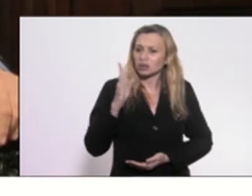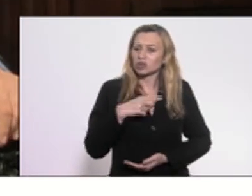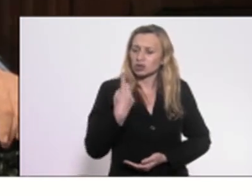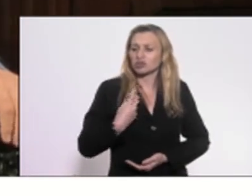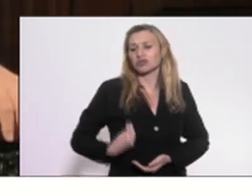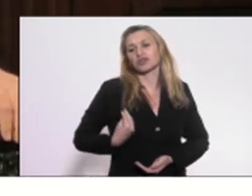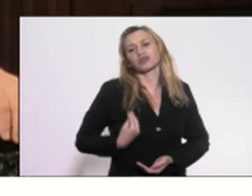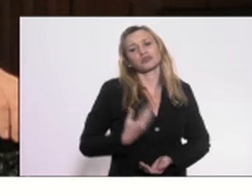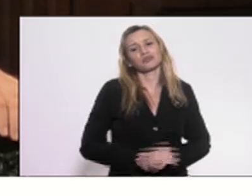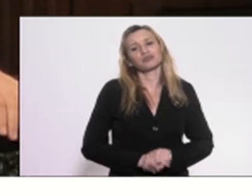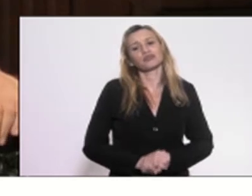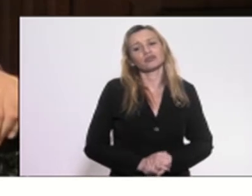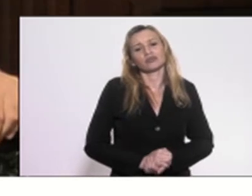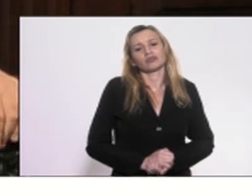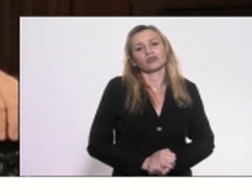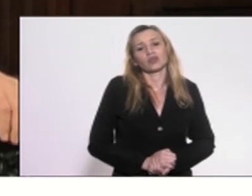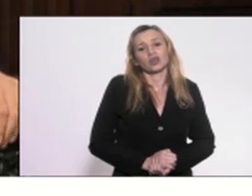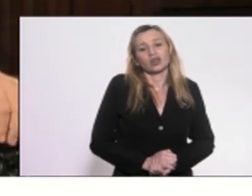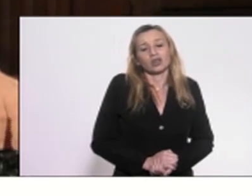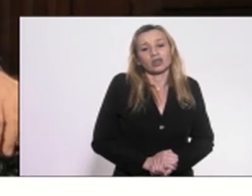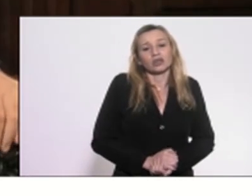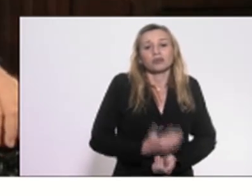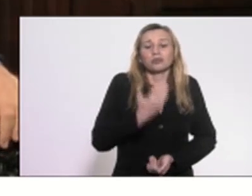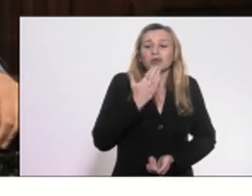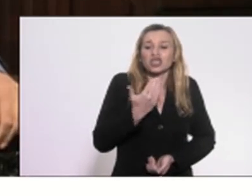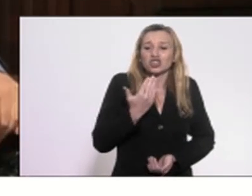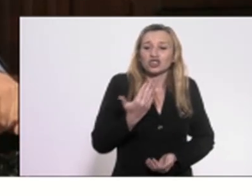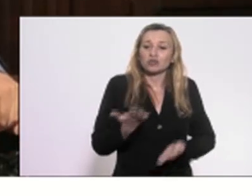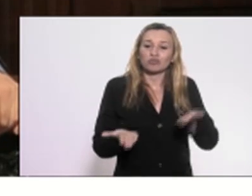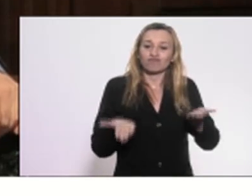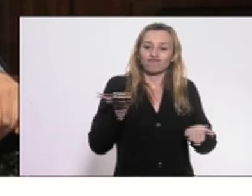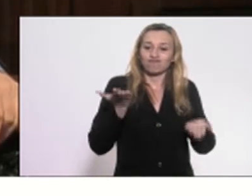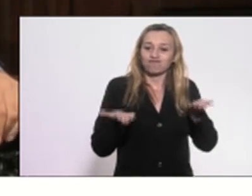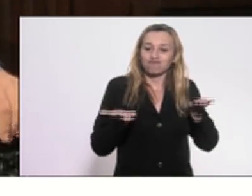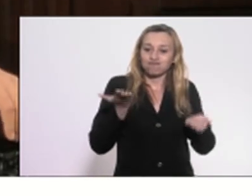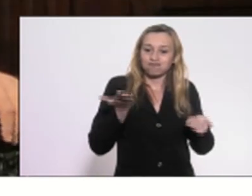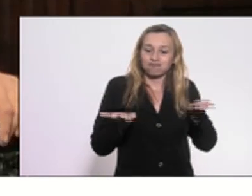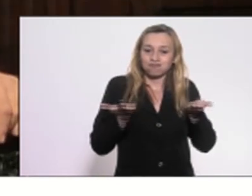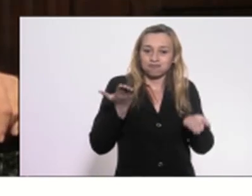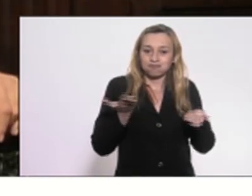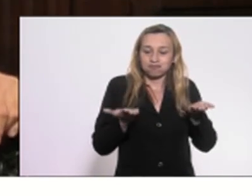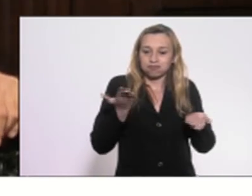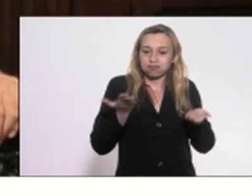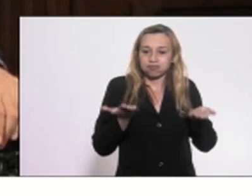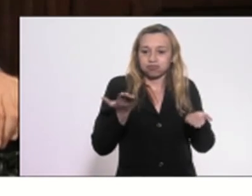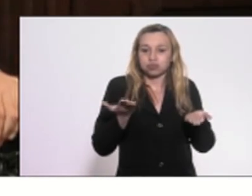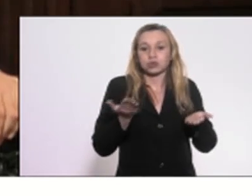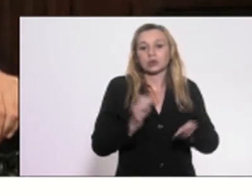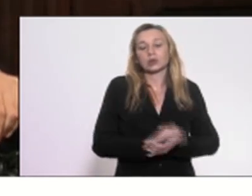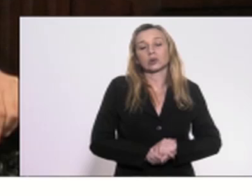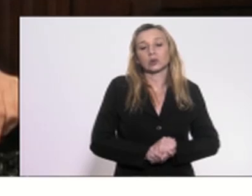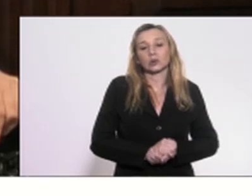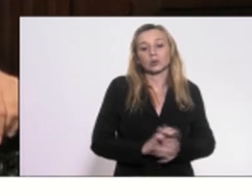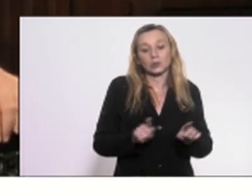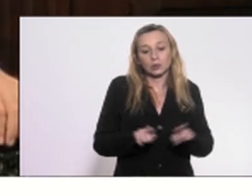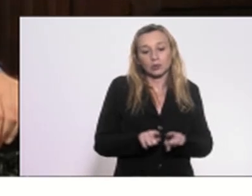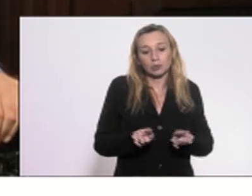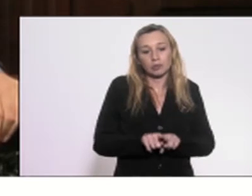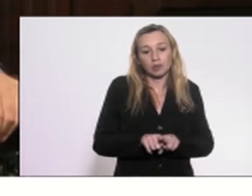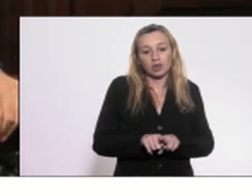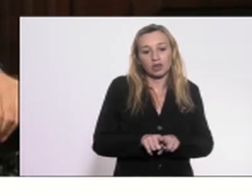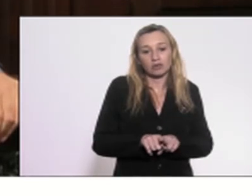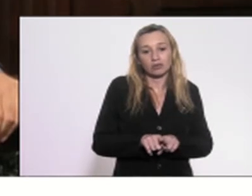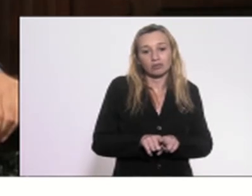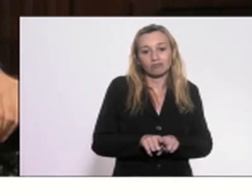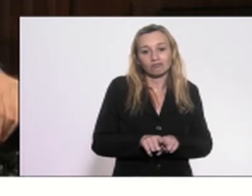vivemos, apelar para o equilíbrio e para o bom